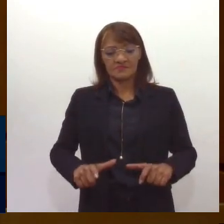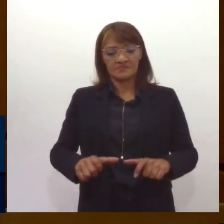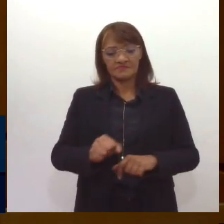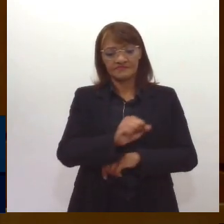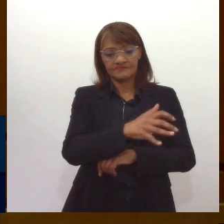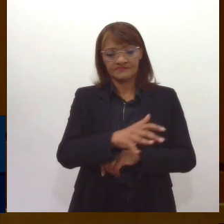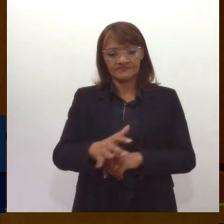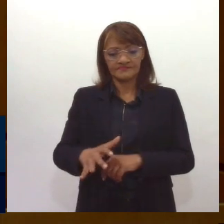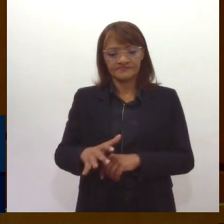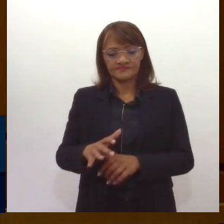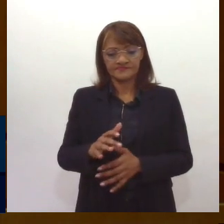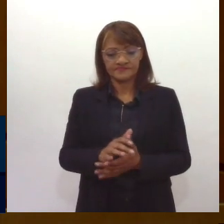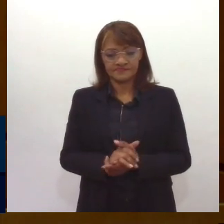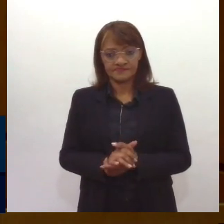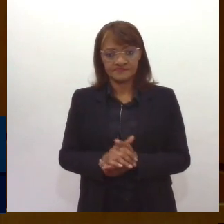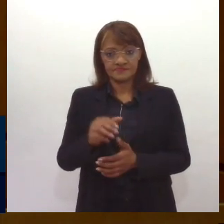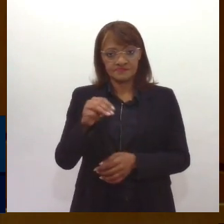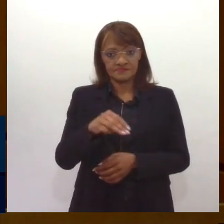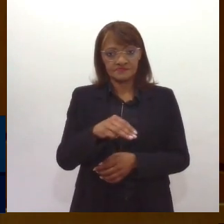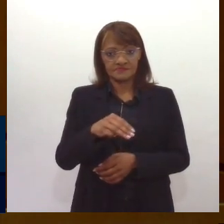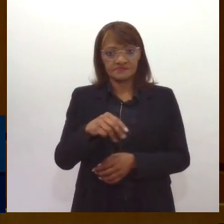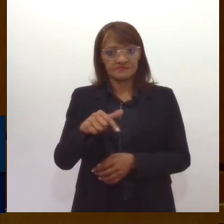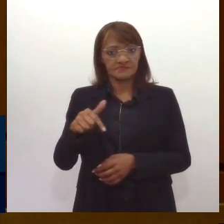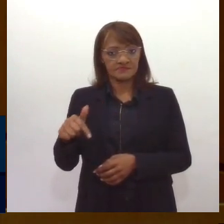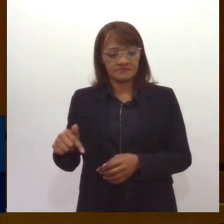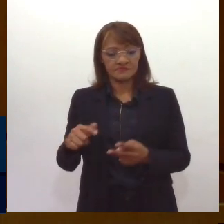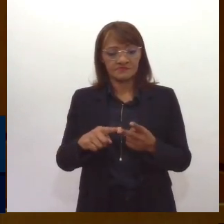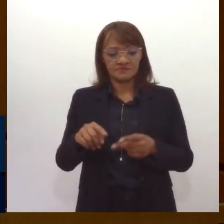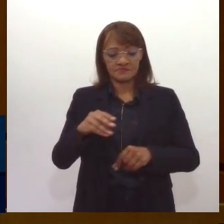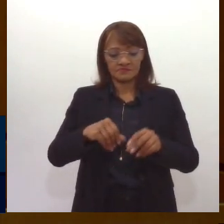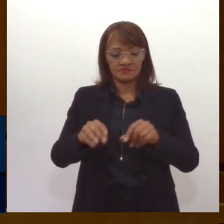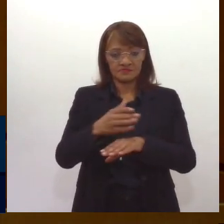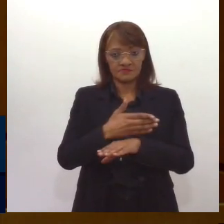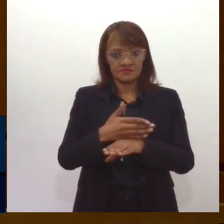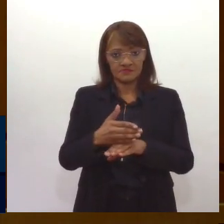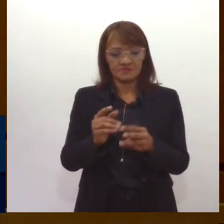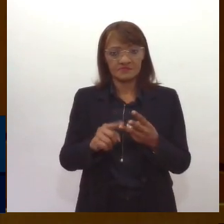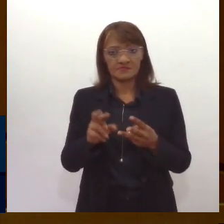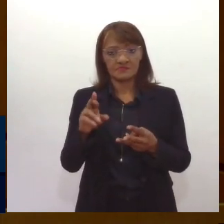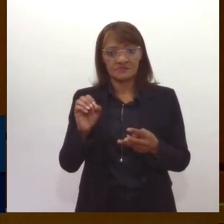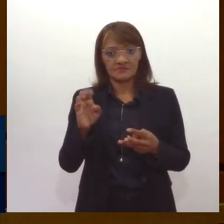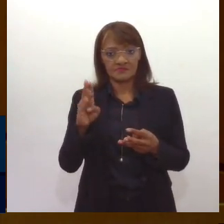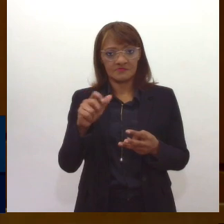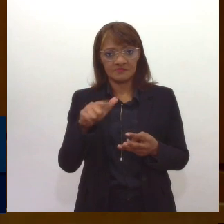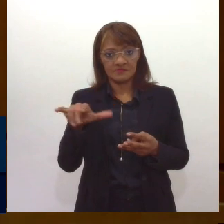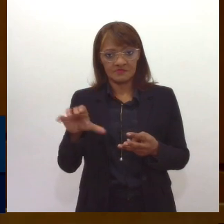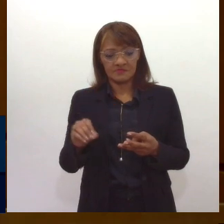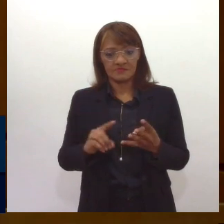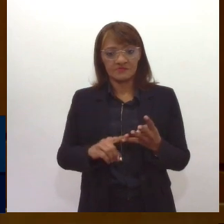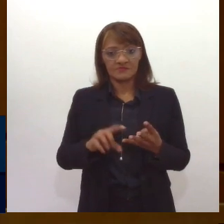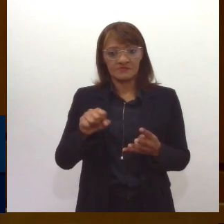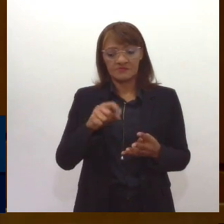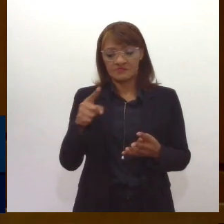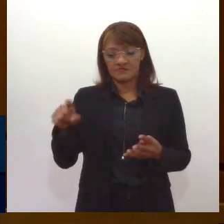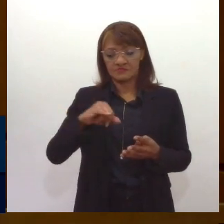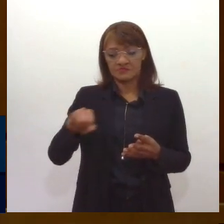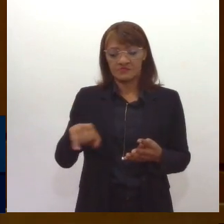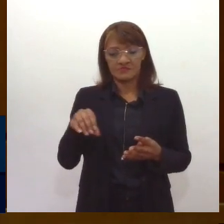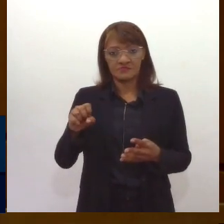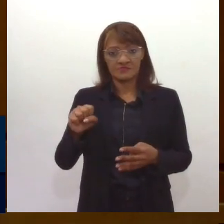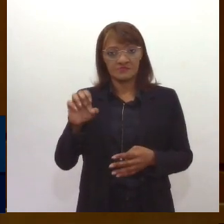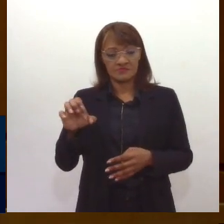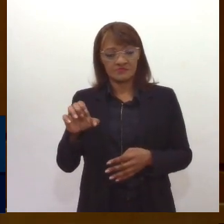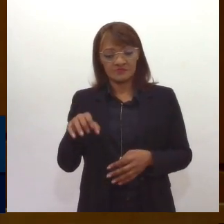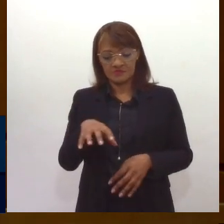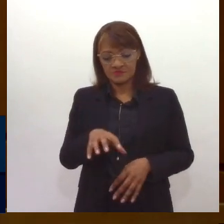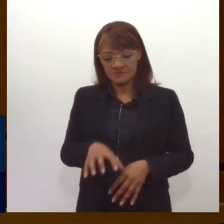Mosqueiro, Areia Branca, Rubalo, São José, ao território do